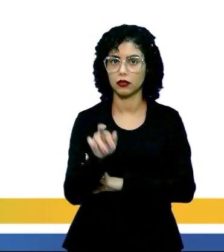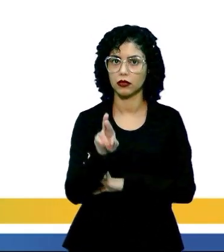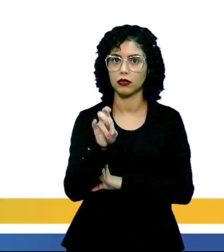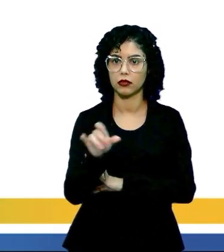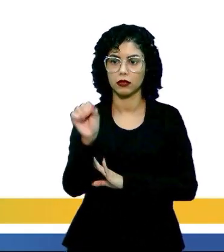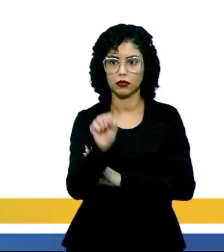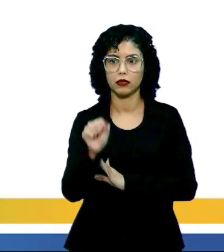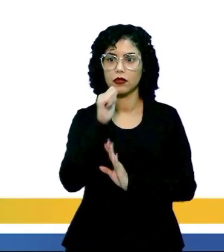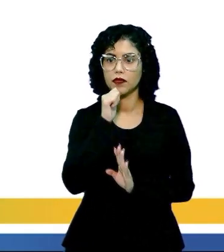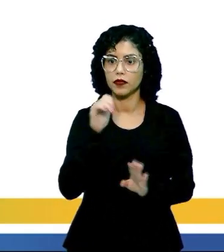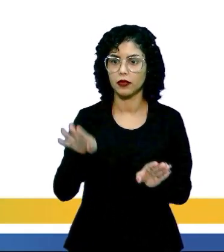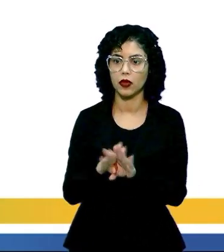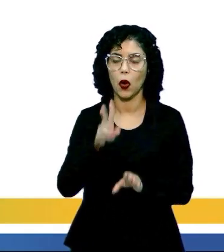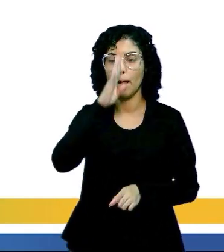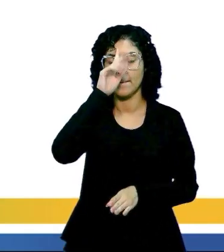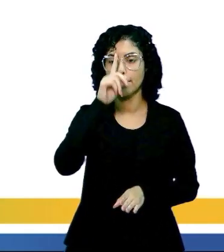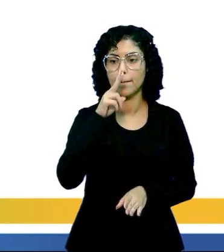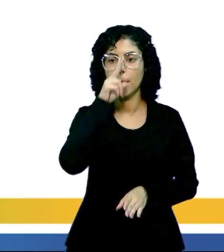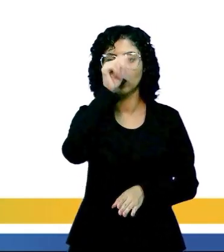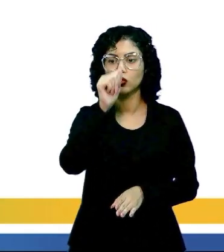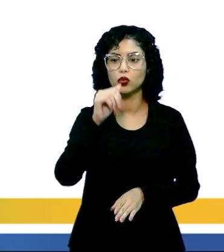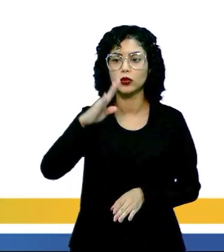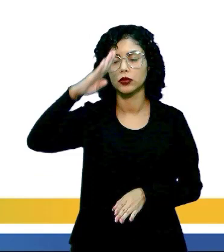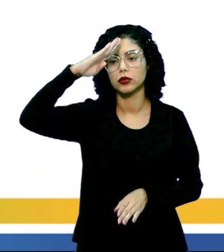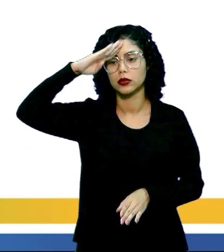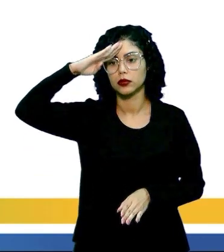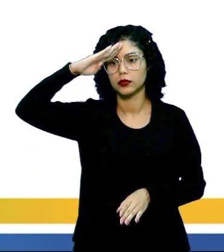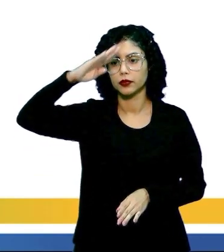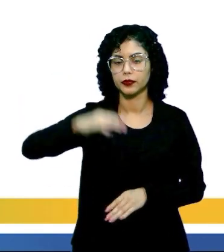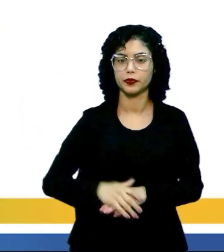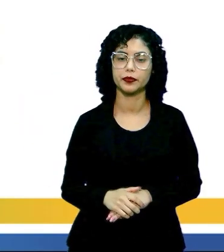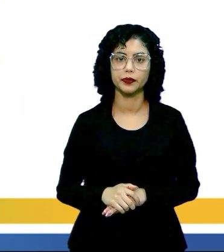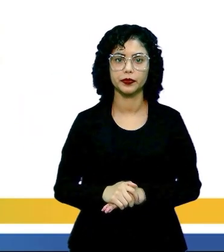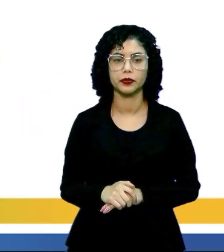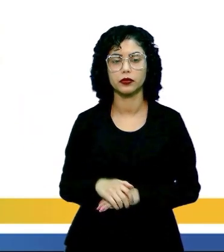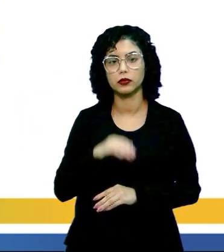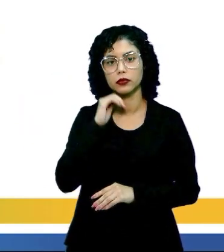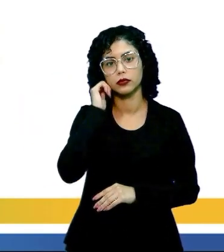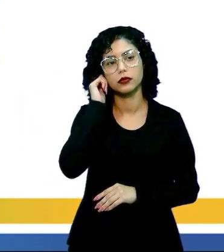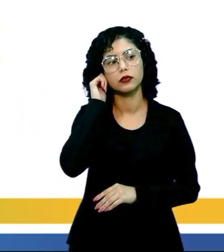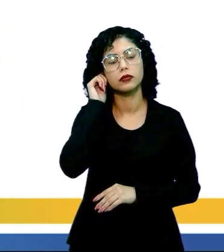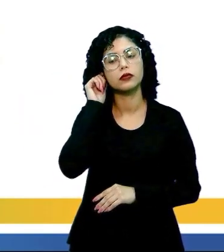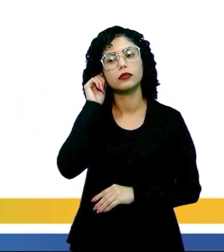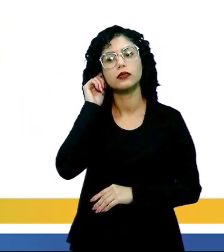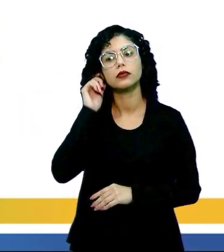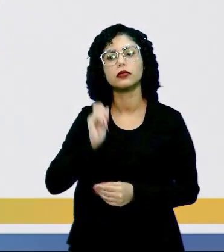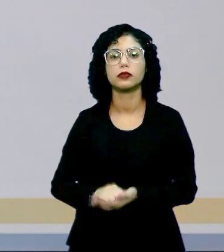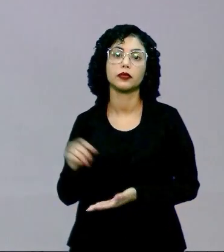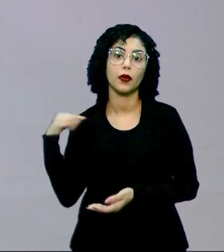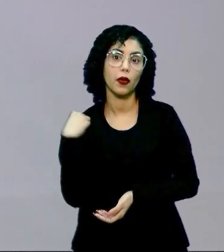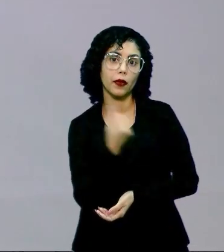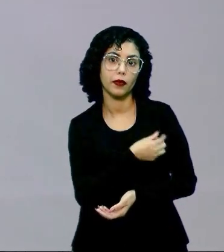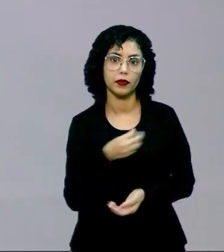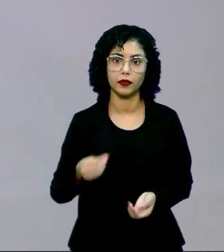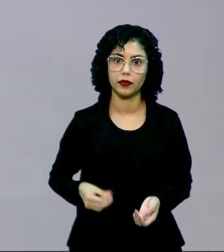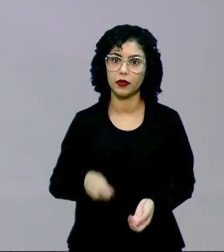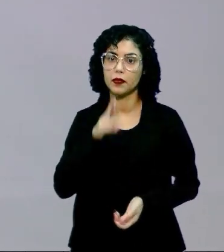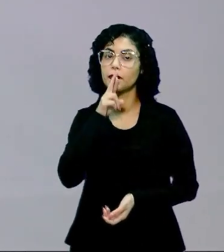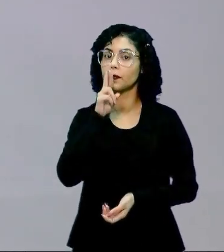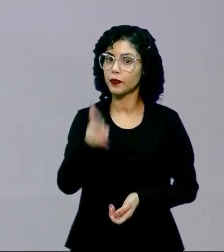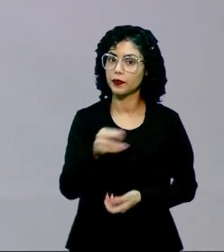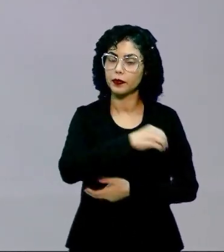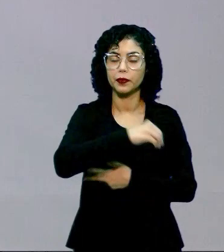tinha o poder militar, né, a força militar. E aí vamos pro